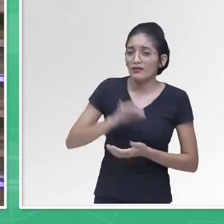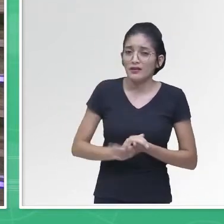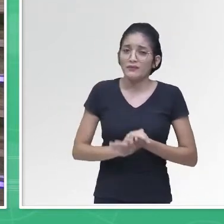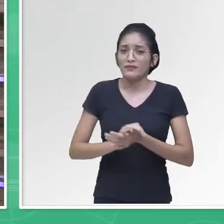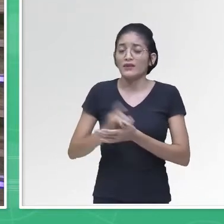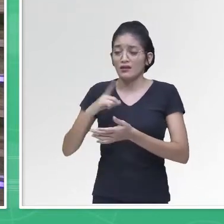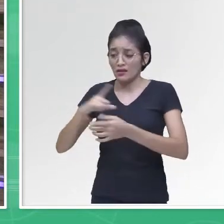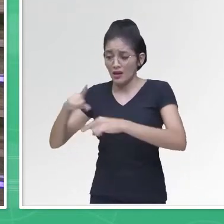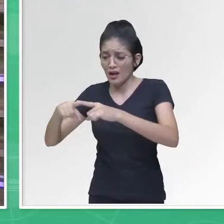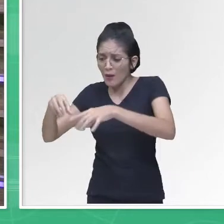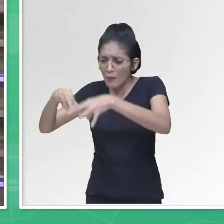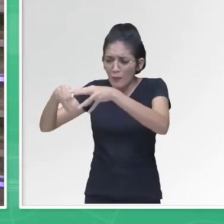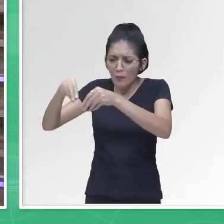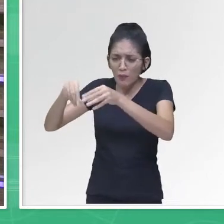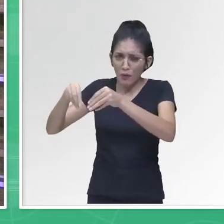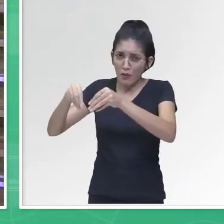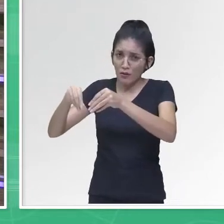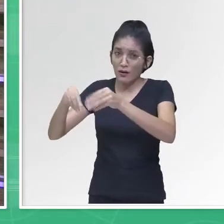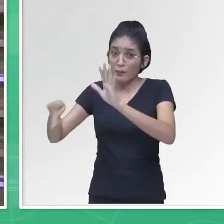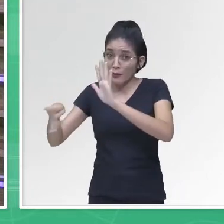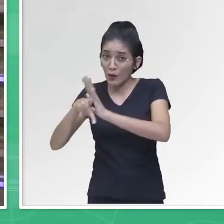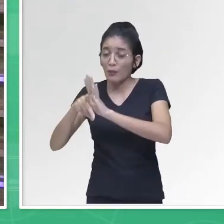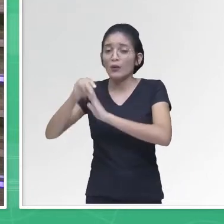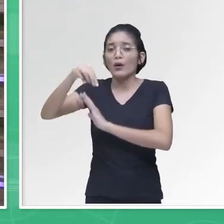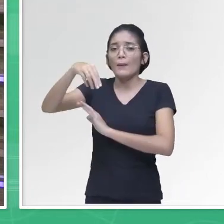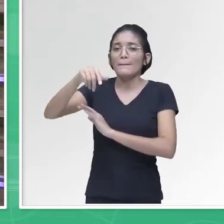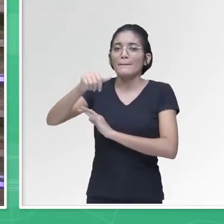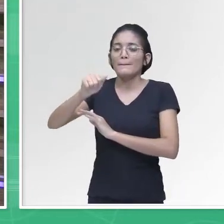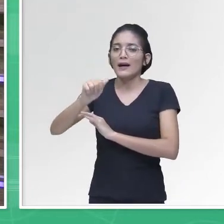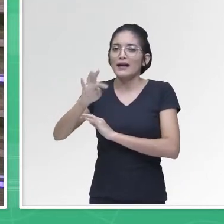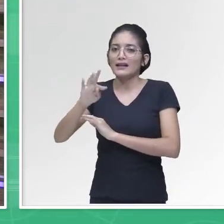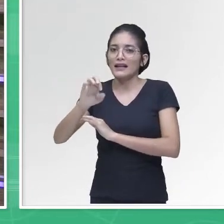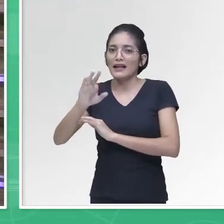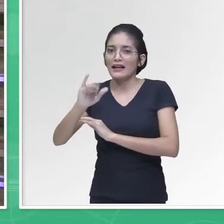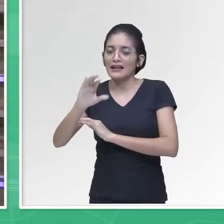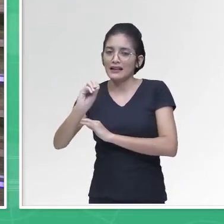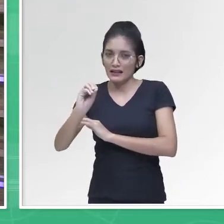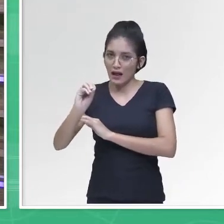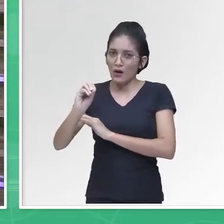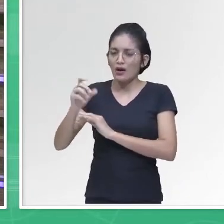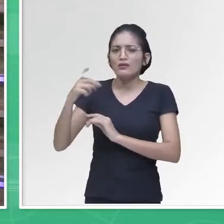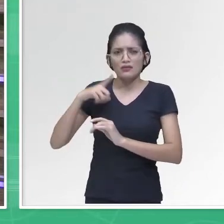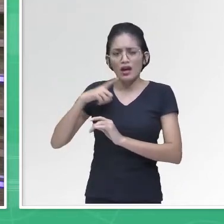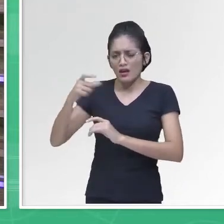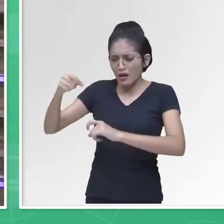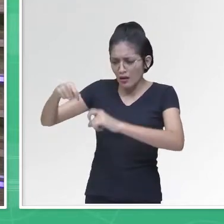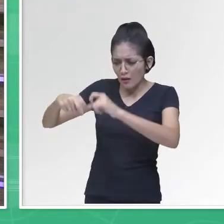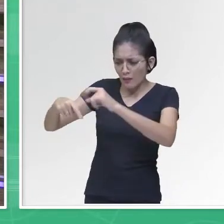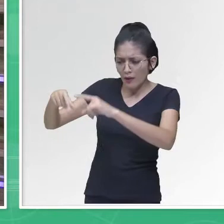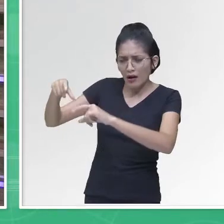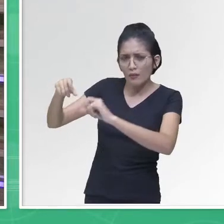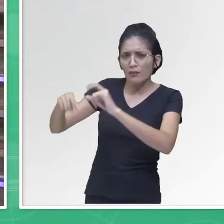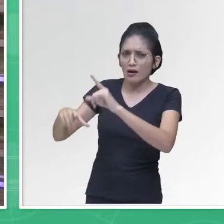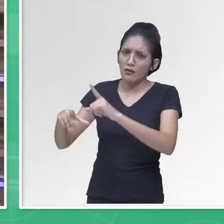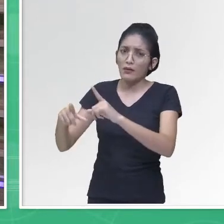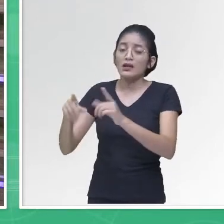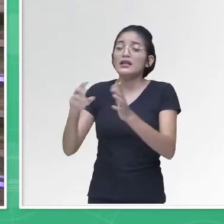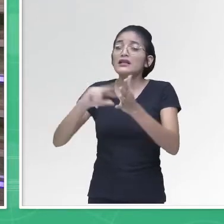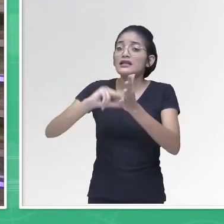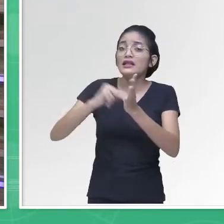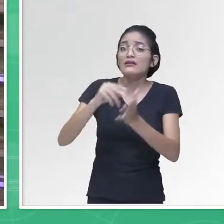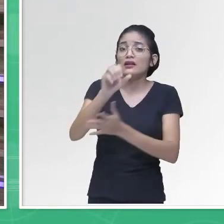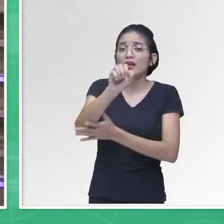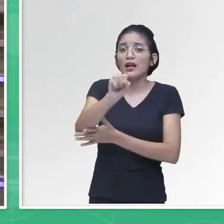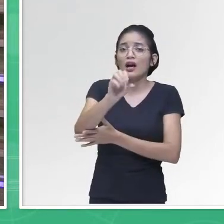café solúvel é o material. Os grãos do café solúvel é o soluto. E